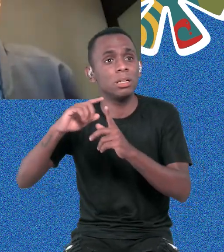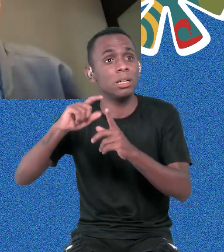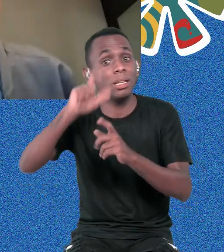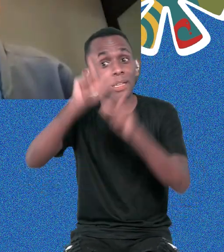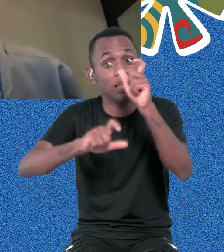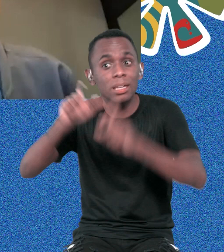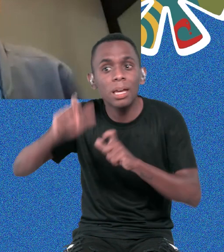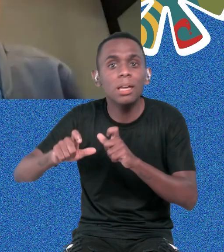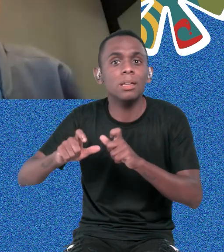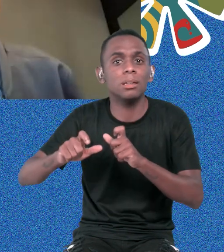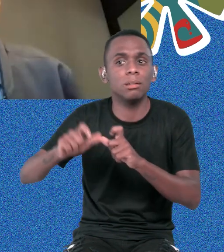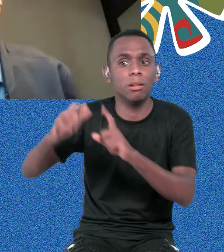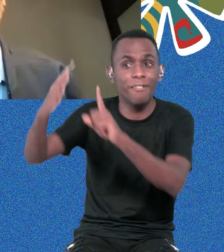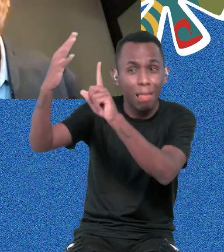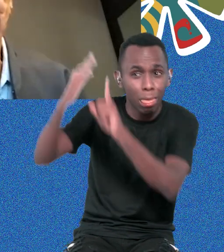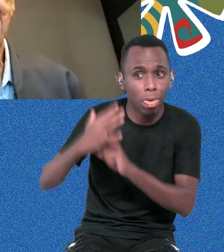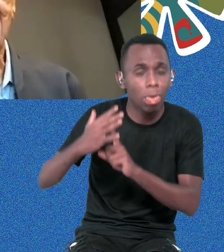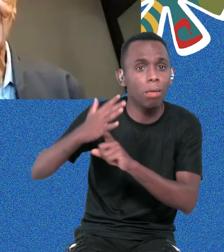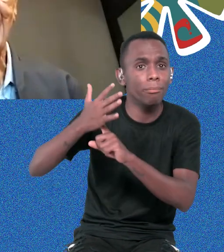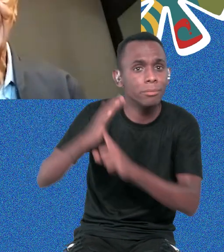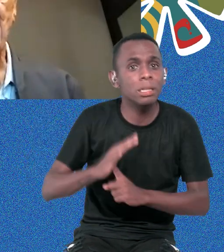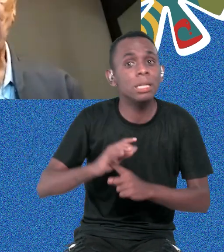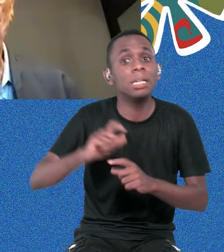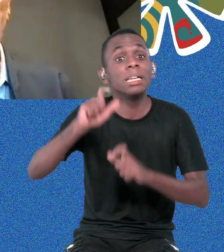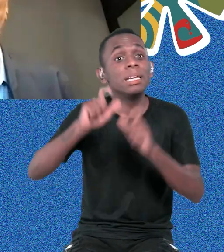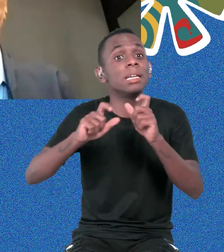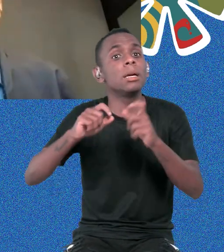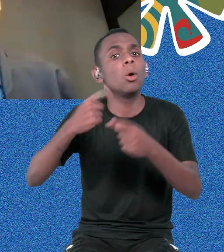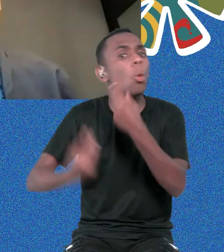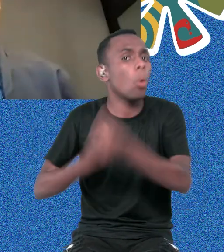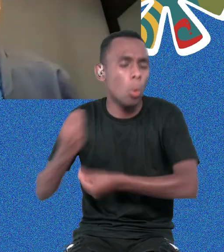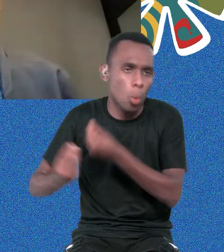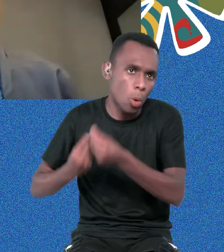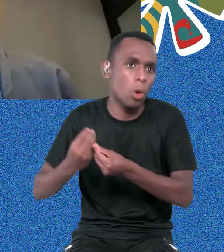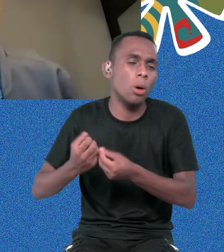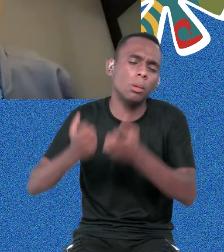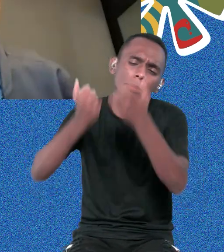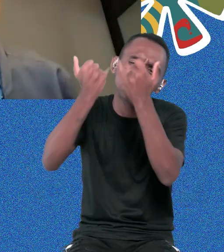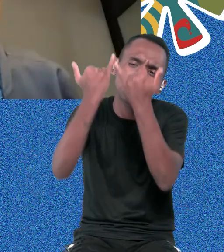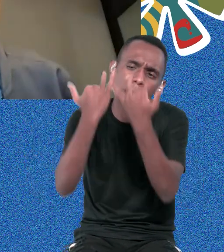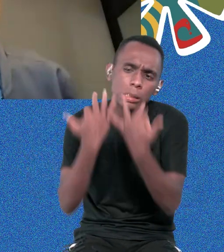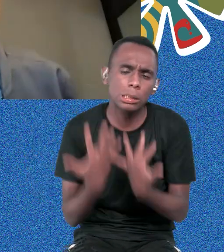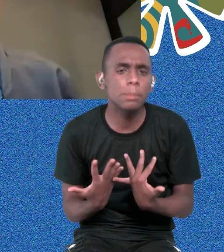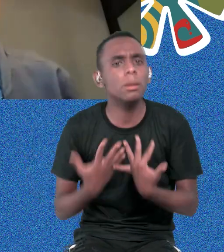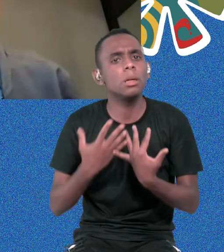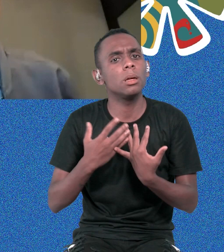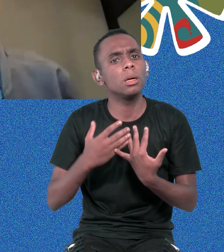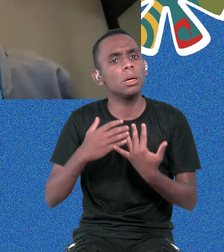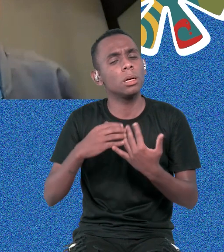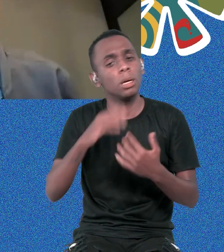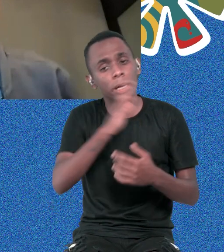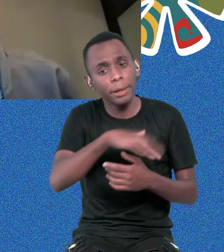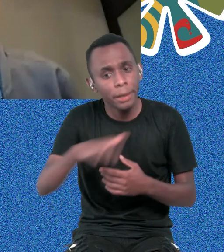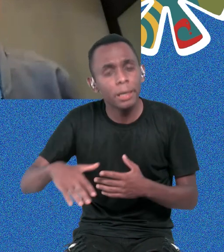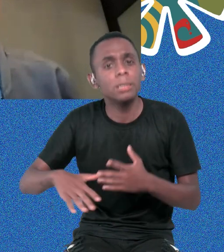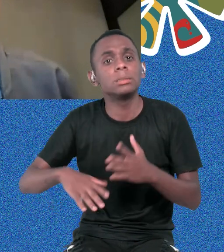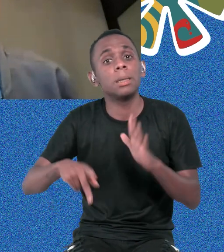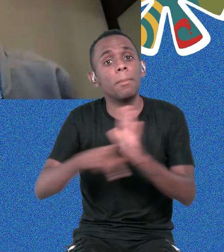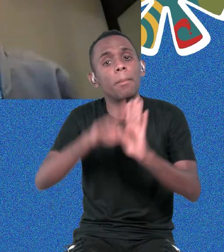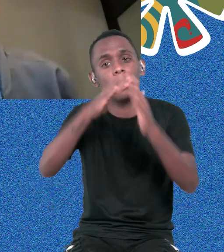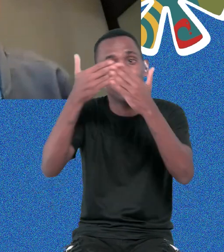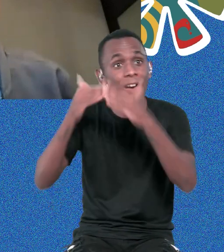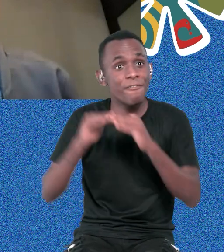as ameaça e por quê? E contava a história de crianças que desenharam nas escolas